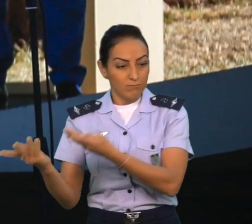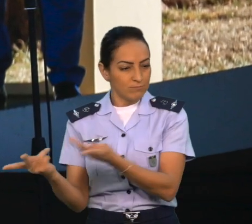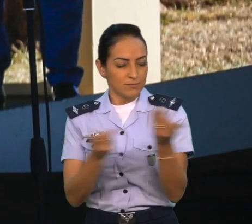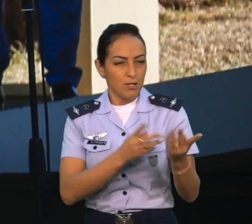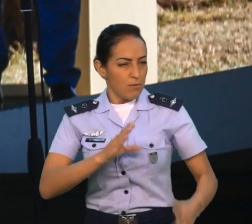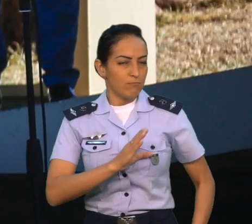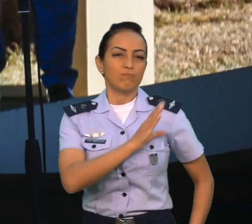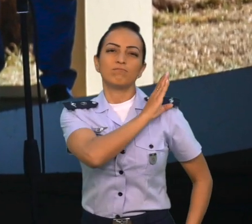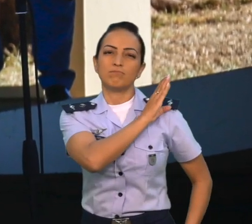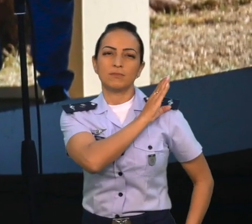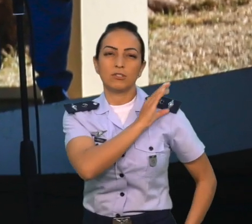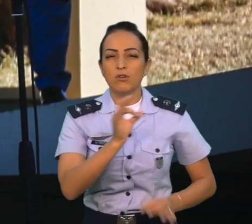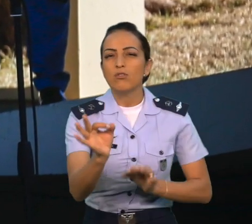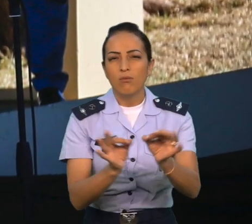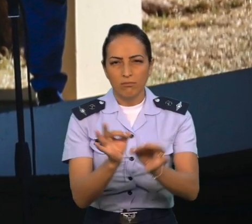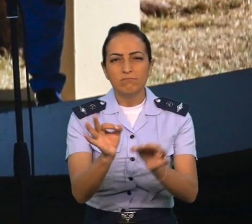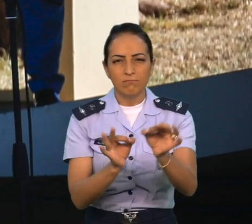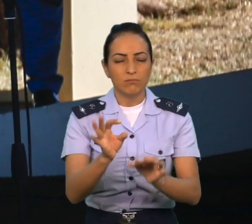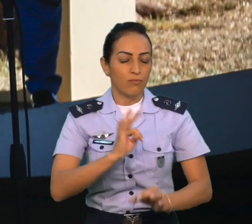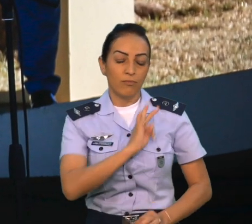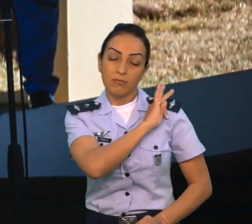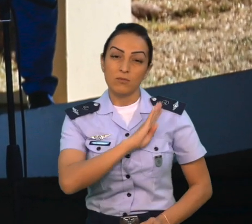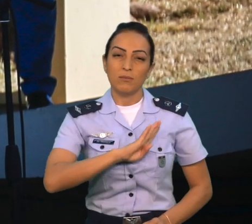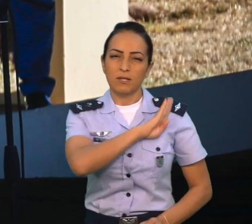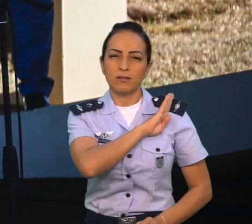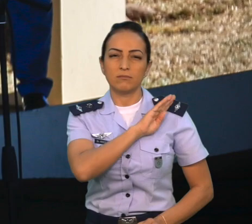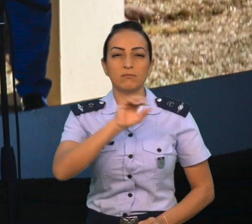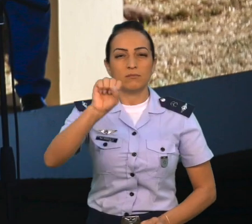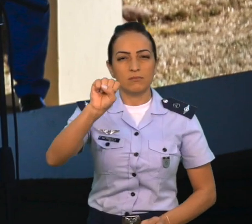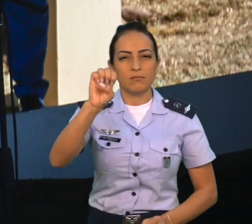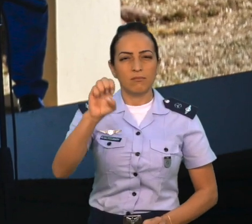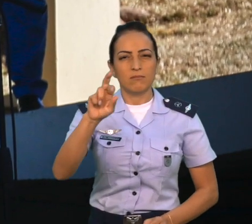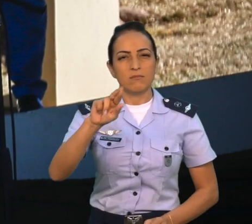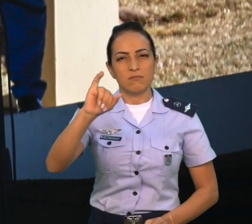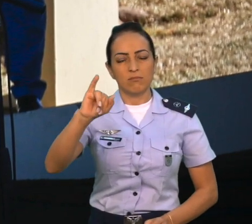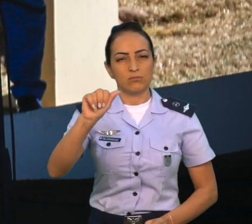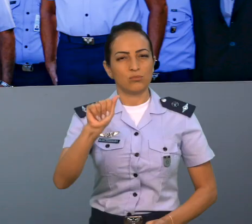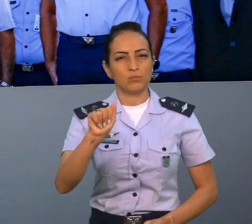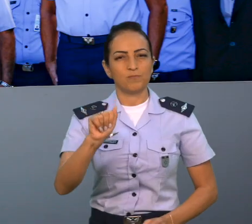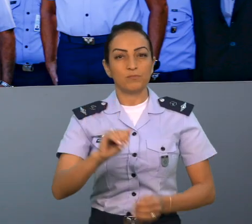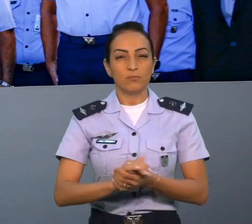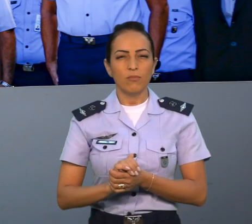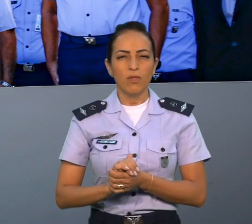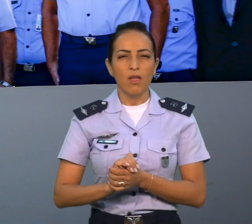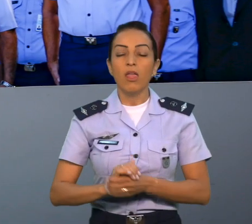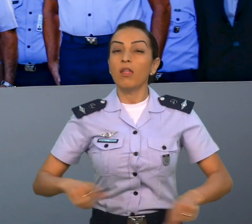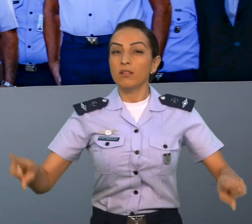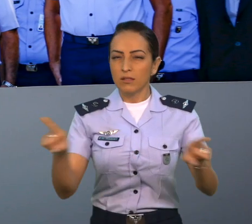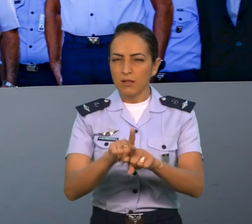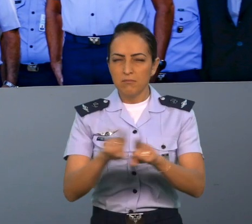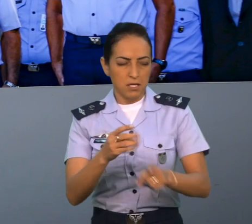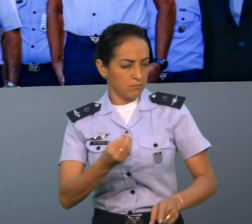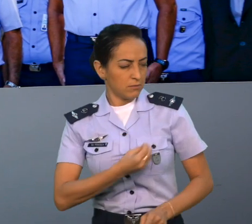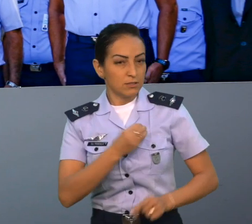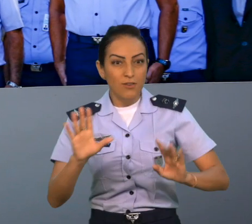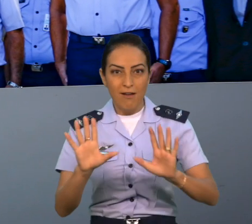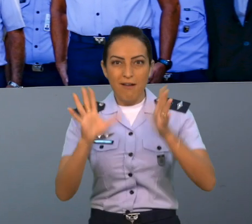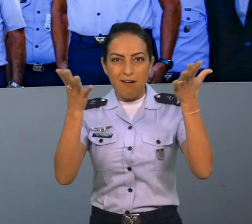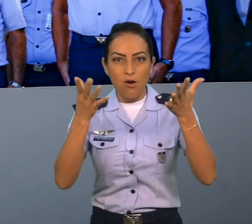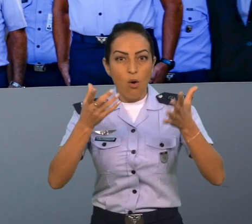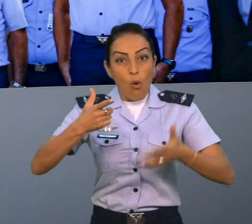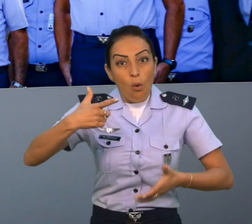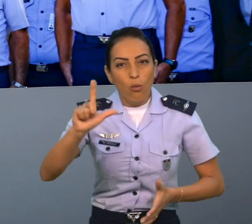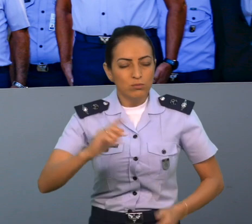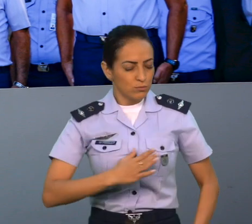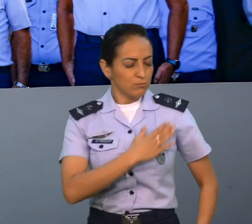pelo comandante de preparo, Tenente Brigadeiro do Ar, Sérgio Roberto de Almeida. Estiveram presentes no evento